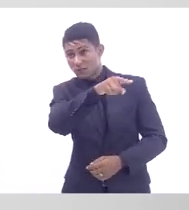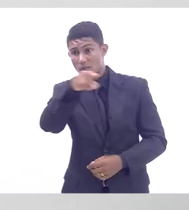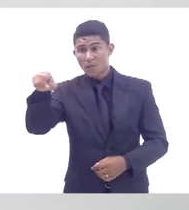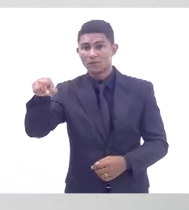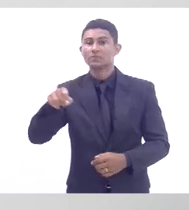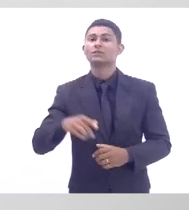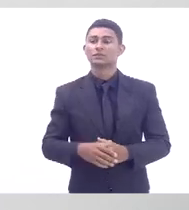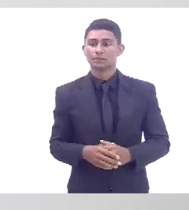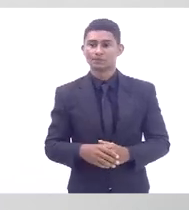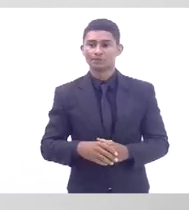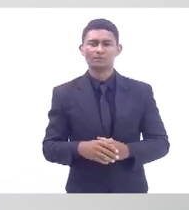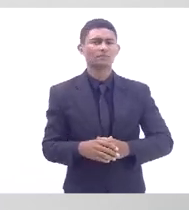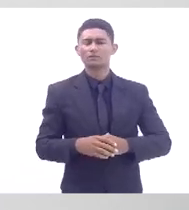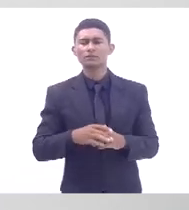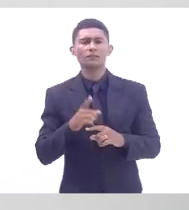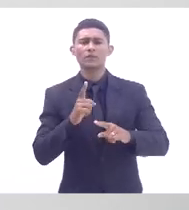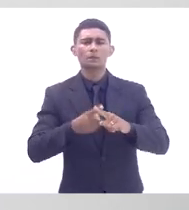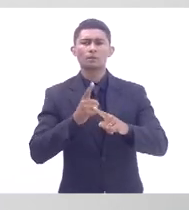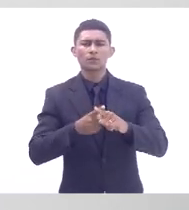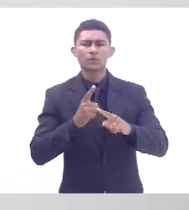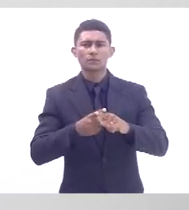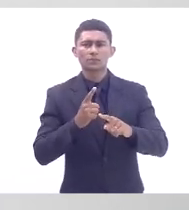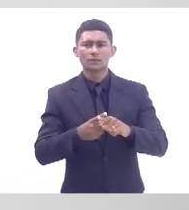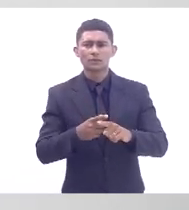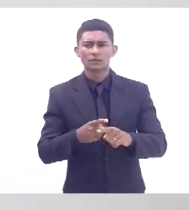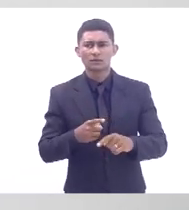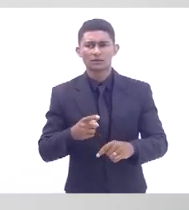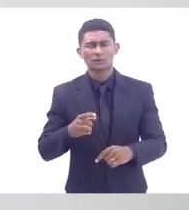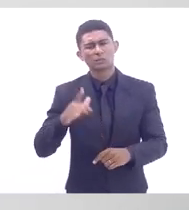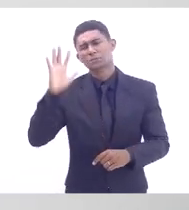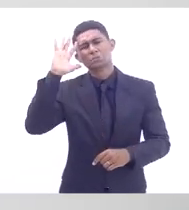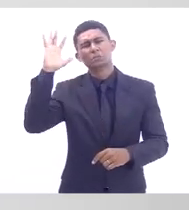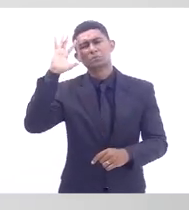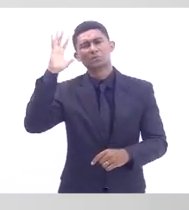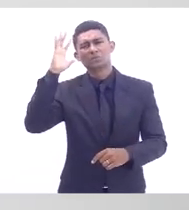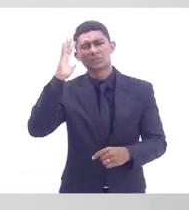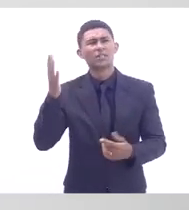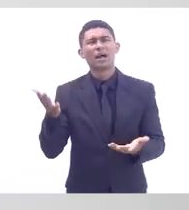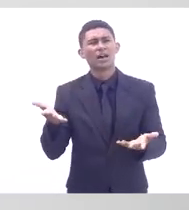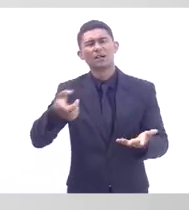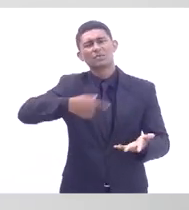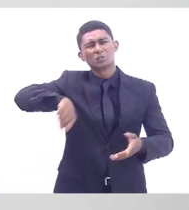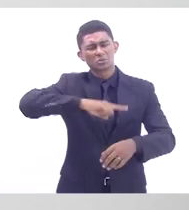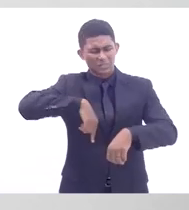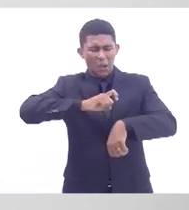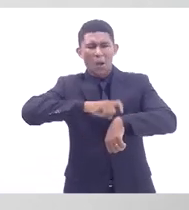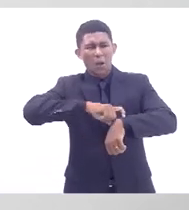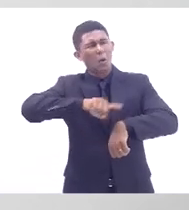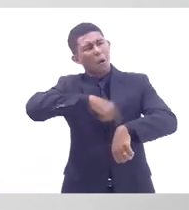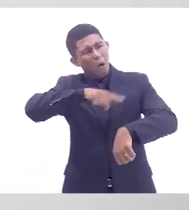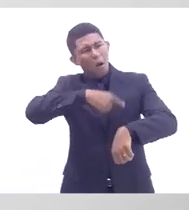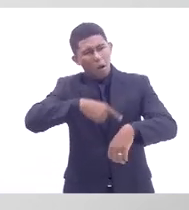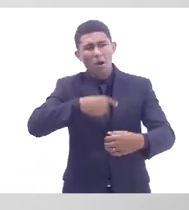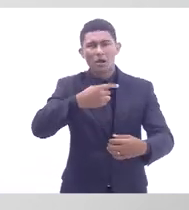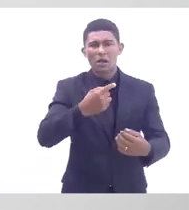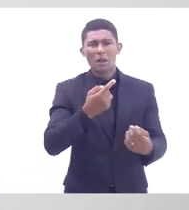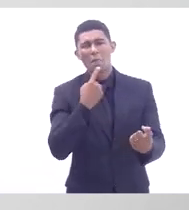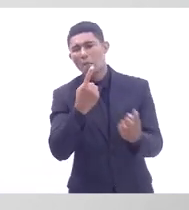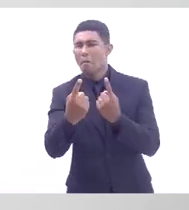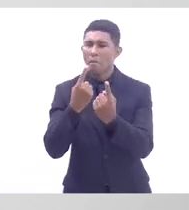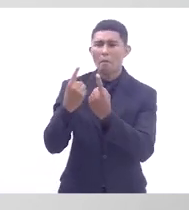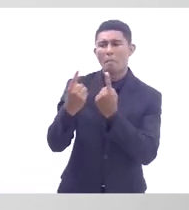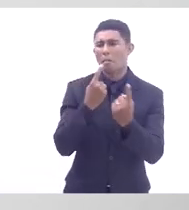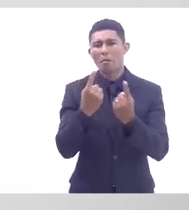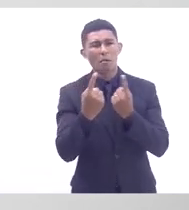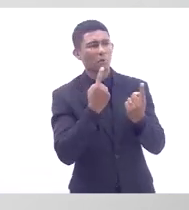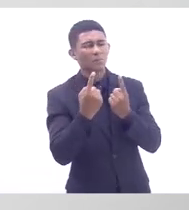tirar qualquer eventual bode da sala que a gente não gaste mais tempo com esse projeto né do que ele